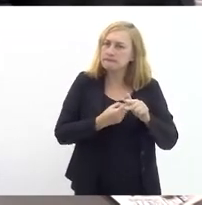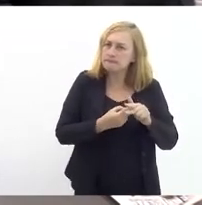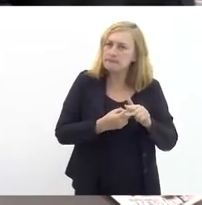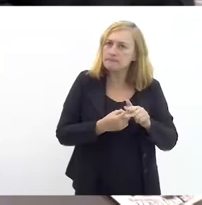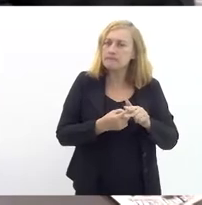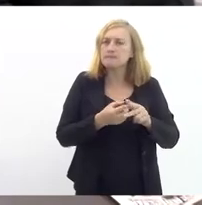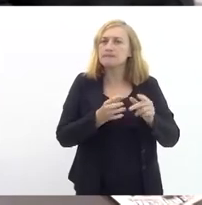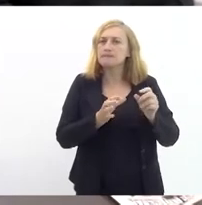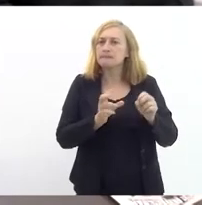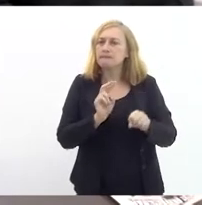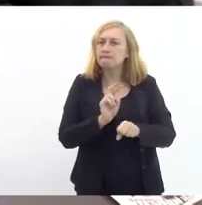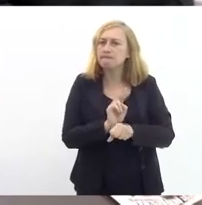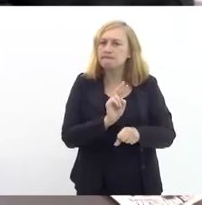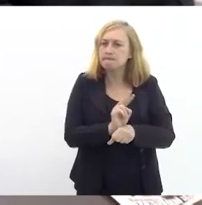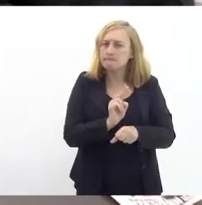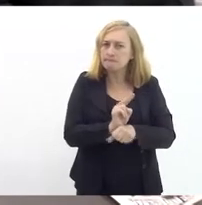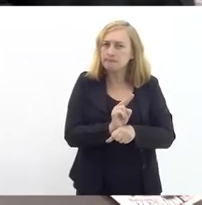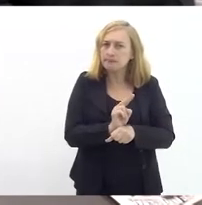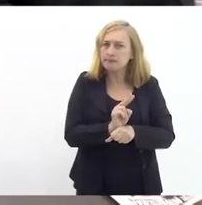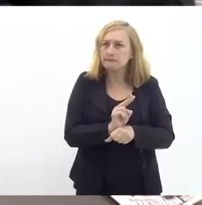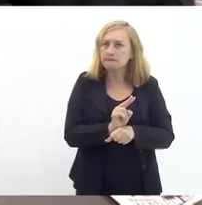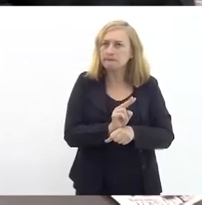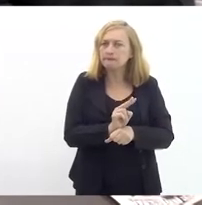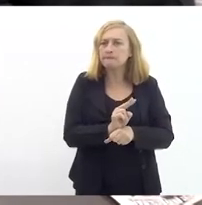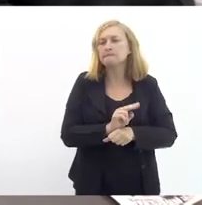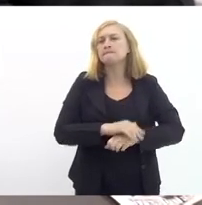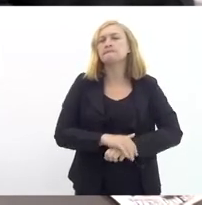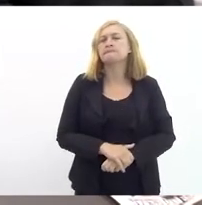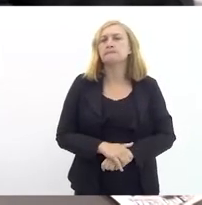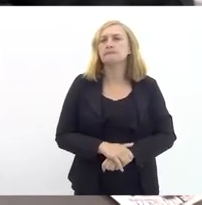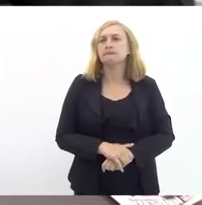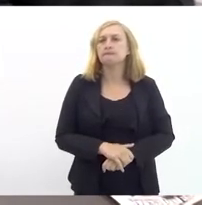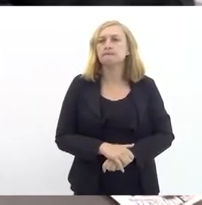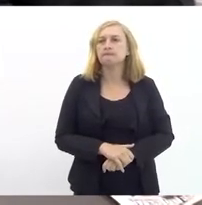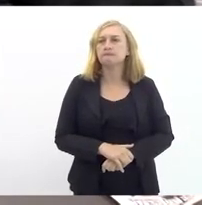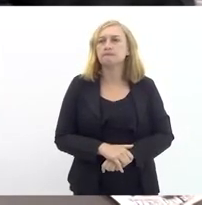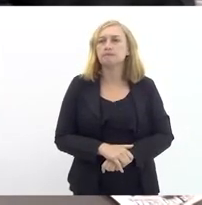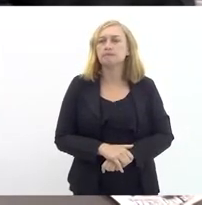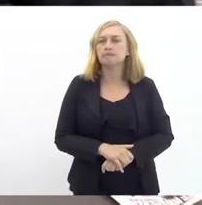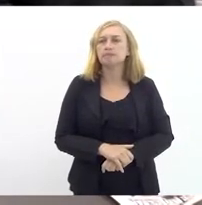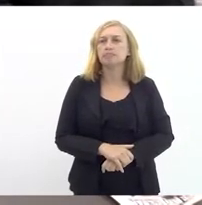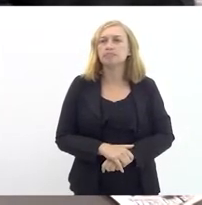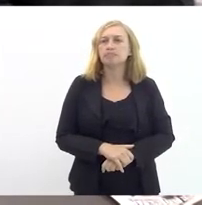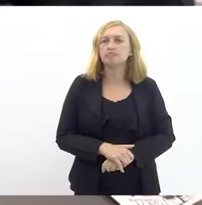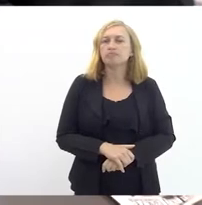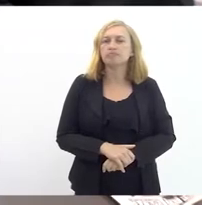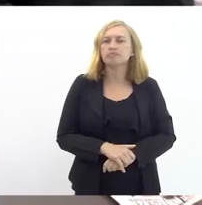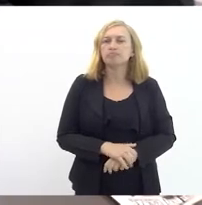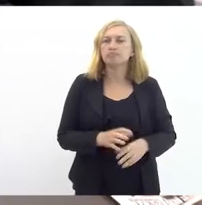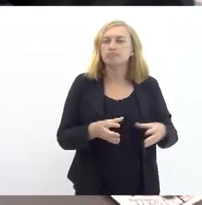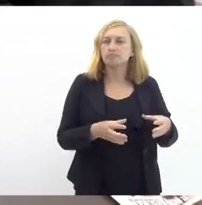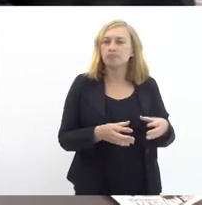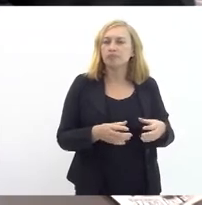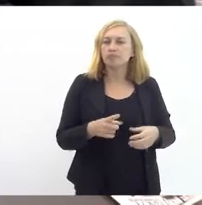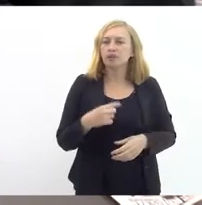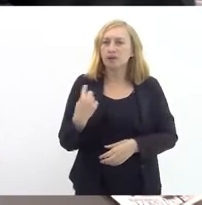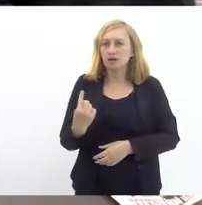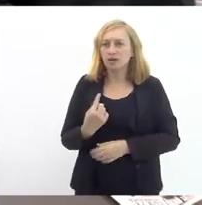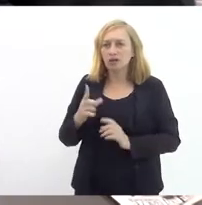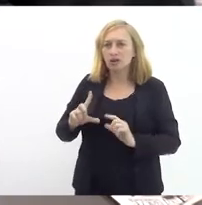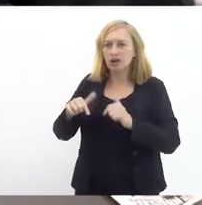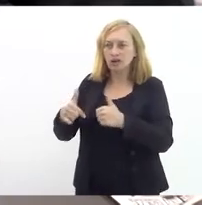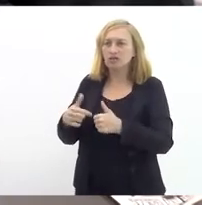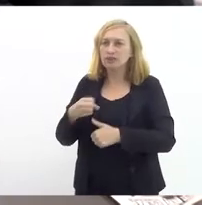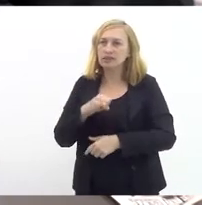guarda e de manutenção dos bens reversíveis, eles são feitos pelo poder concedente. A agência atua para saber se esses